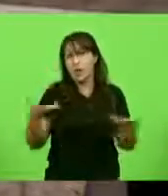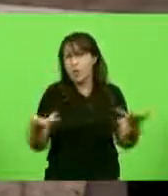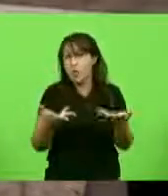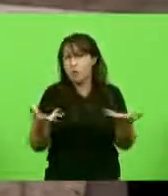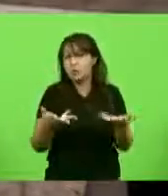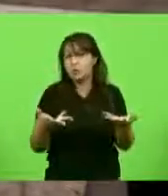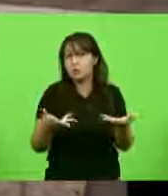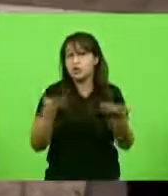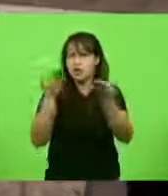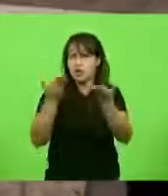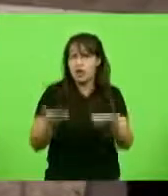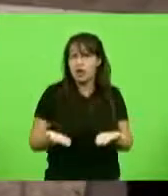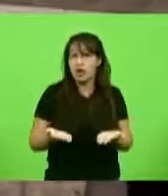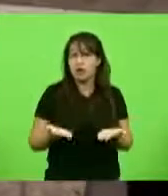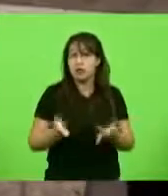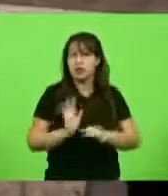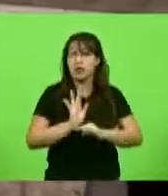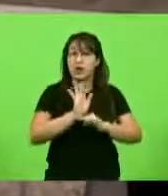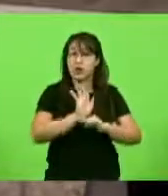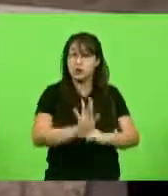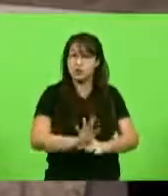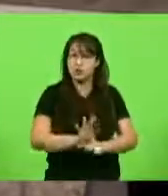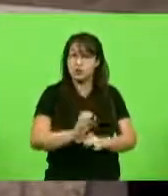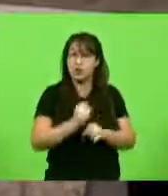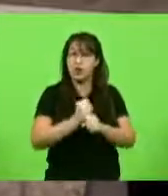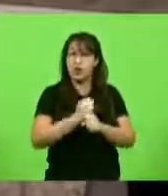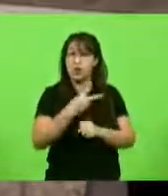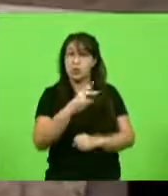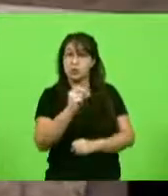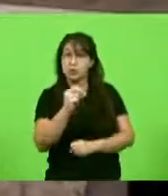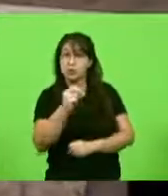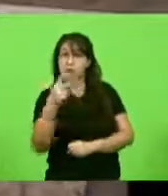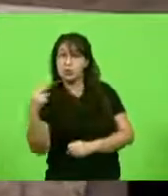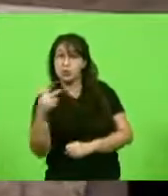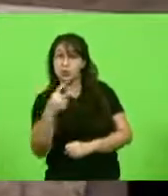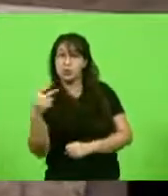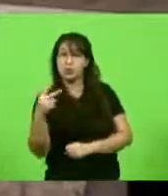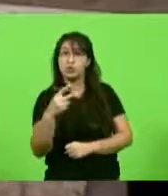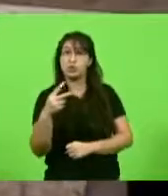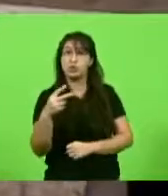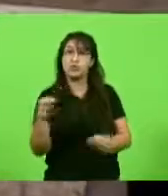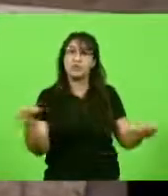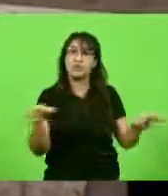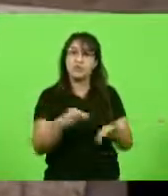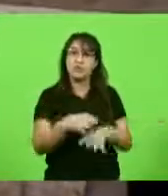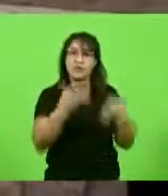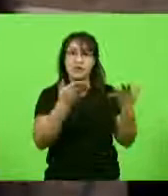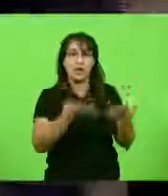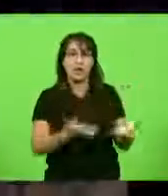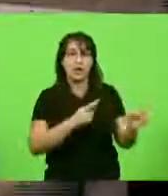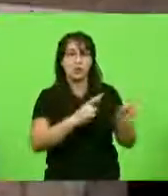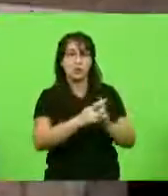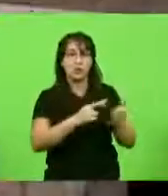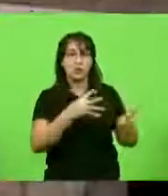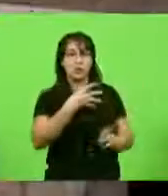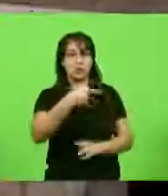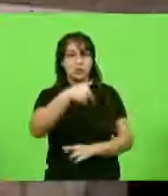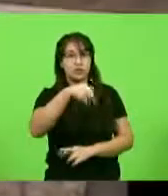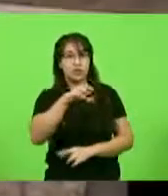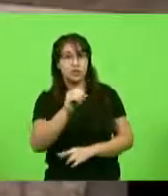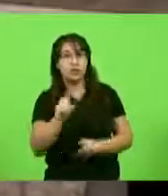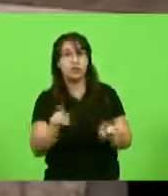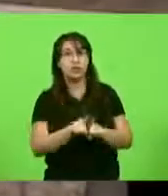sua contrapartida no ano de 2022, para poder, de fato, terminar a duplicação da 470, terminar a